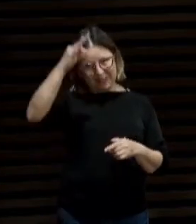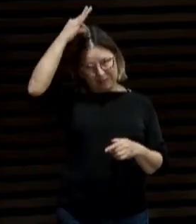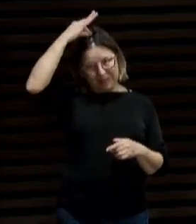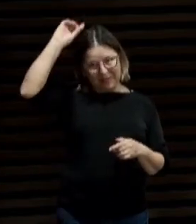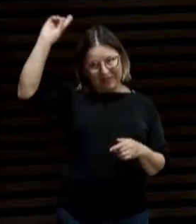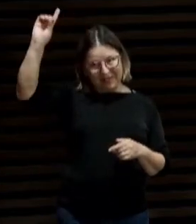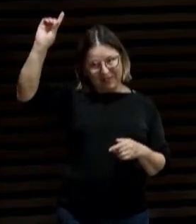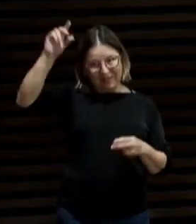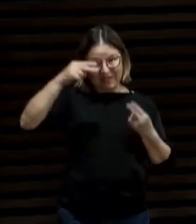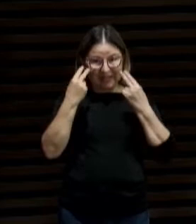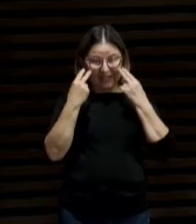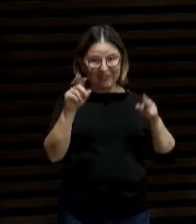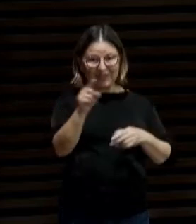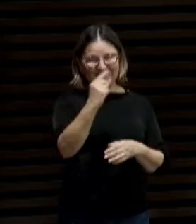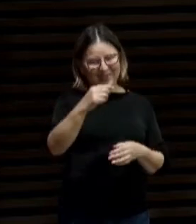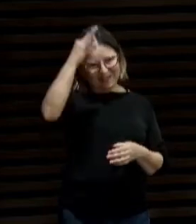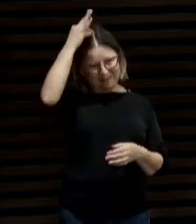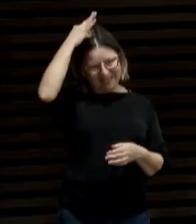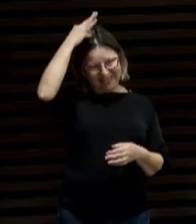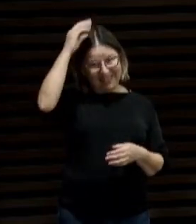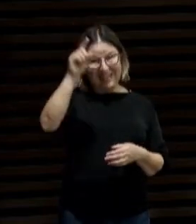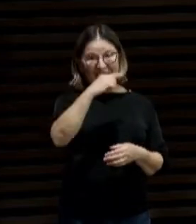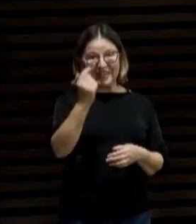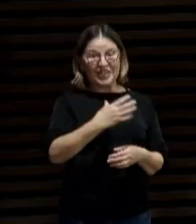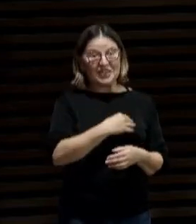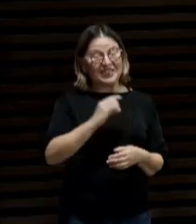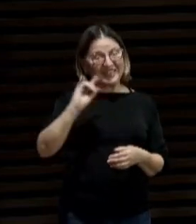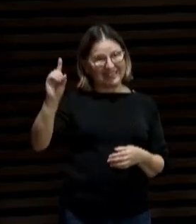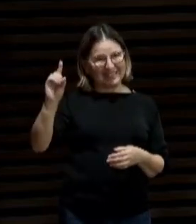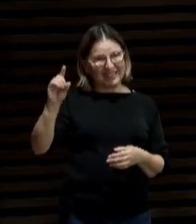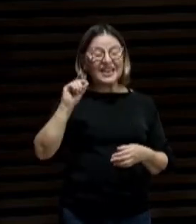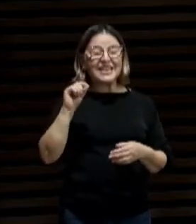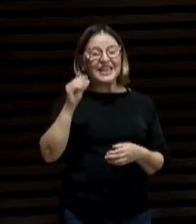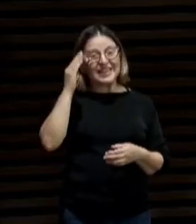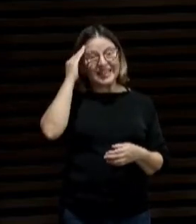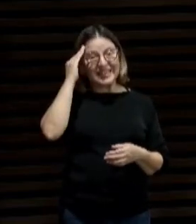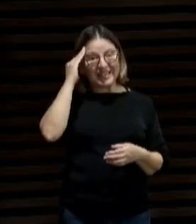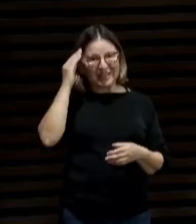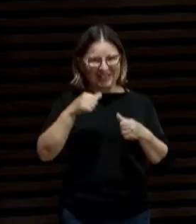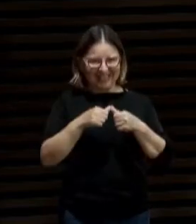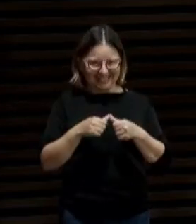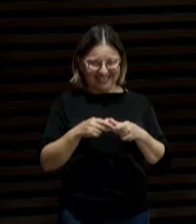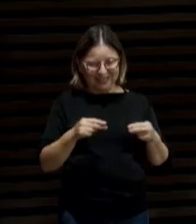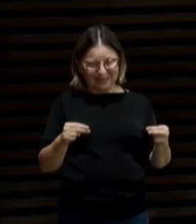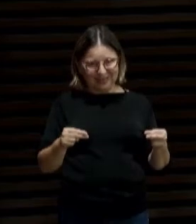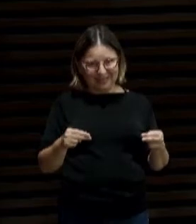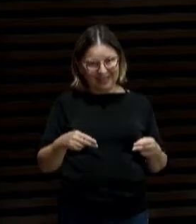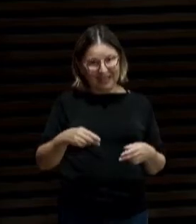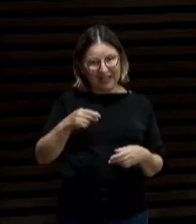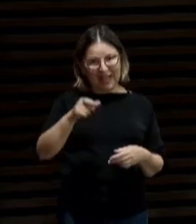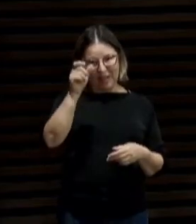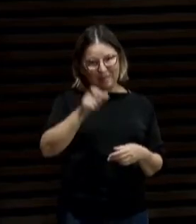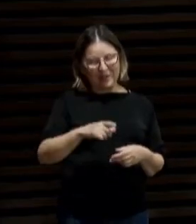somos filhos de Deus. Quem é que sabe essas coisas? Aquele que tem o Espírito. O